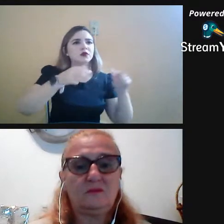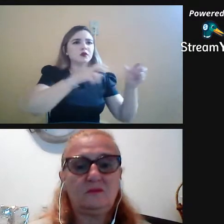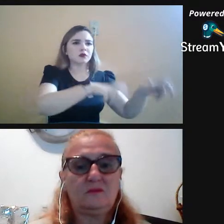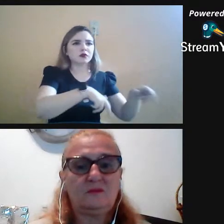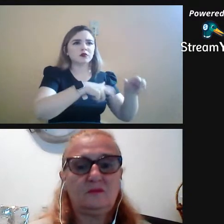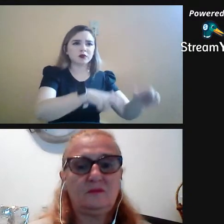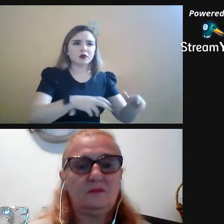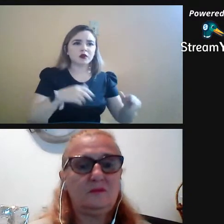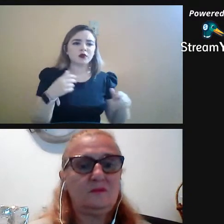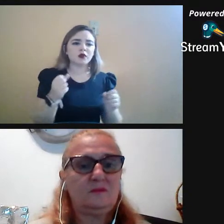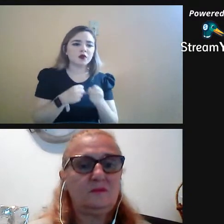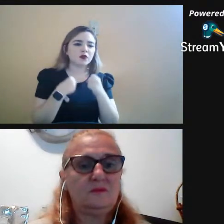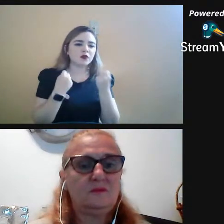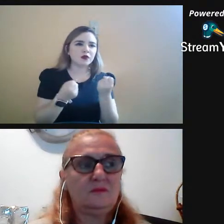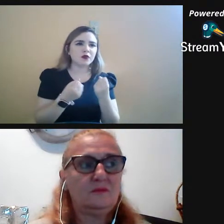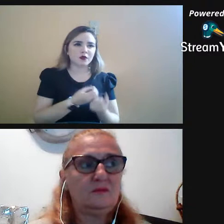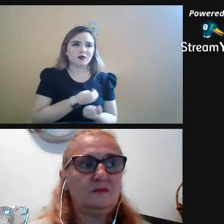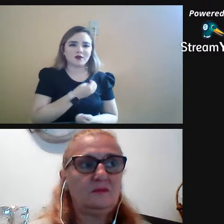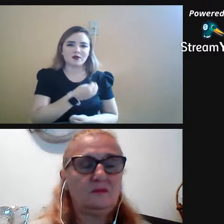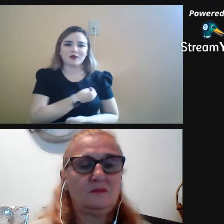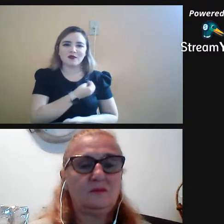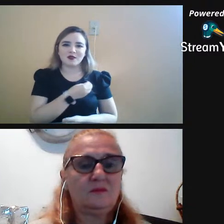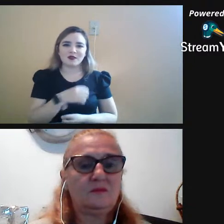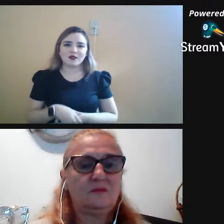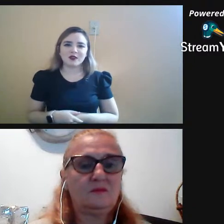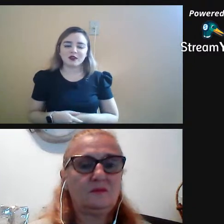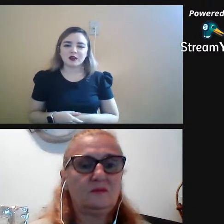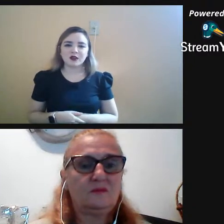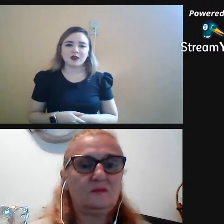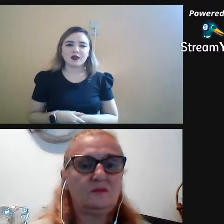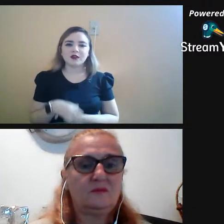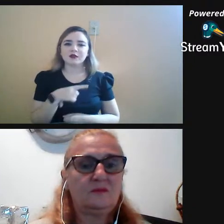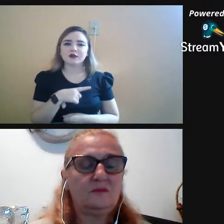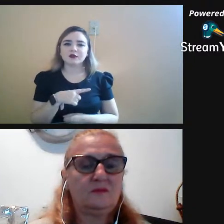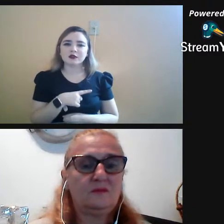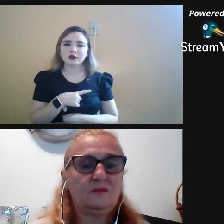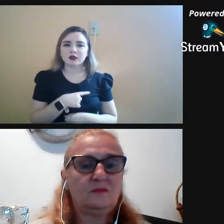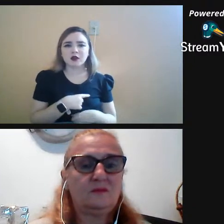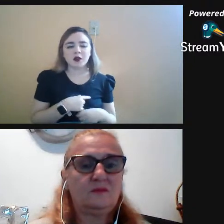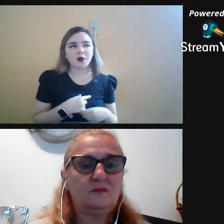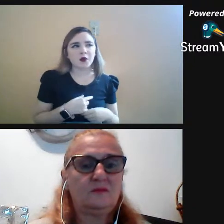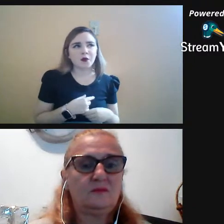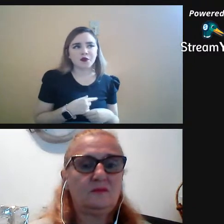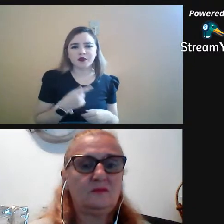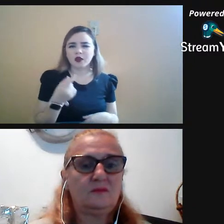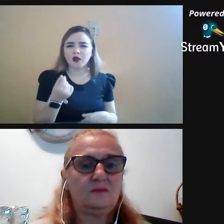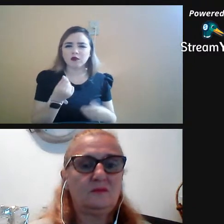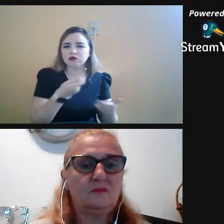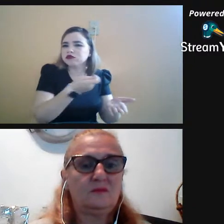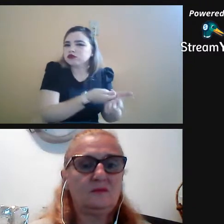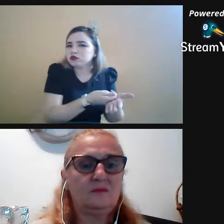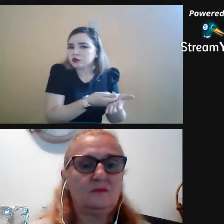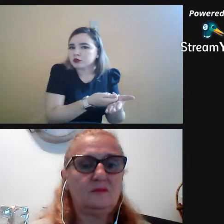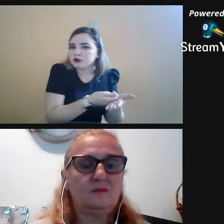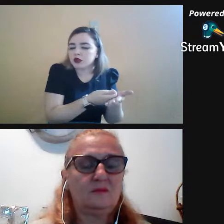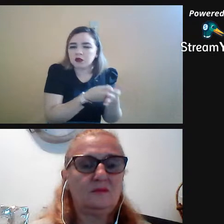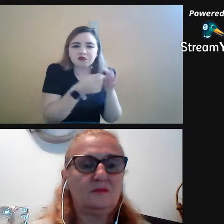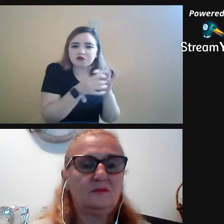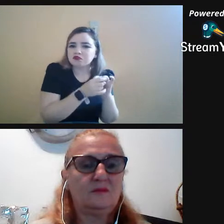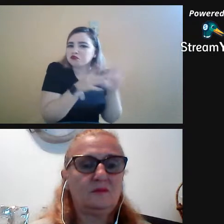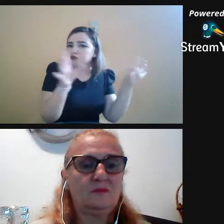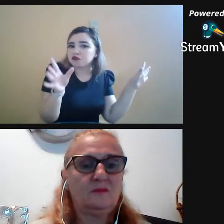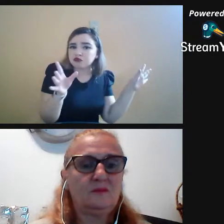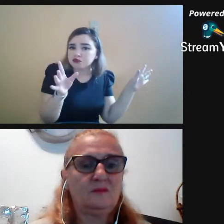tentando sobreviver, recebe uma proposta de arrendamento da terra dele, ele abre mão da